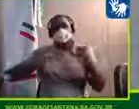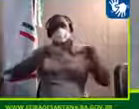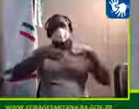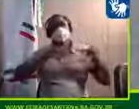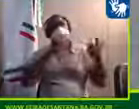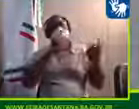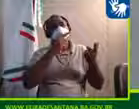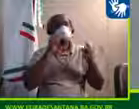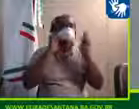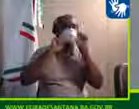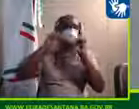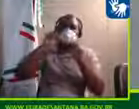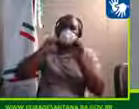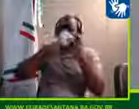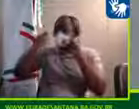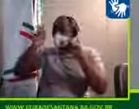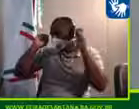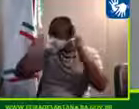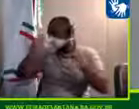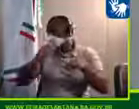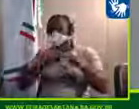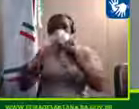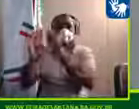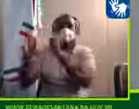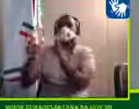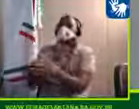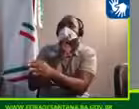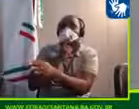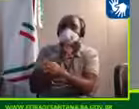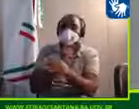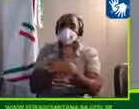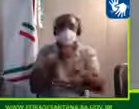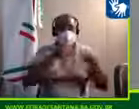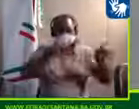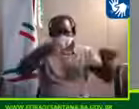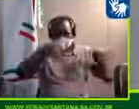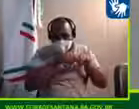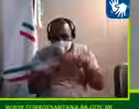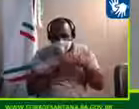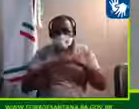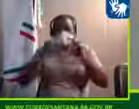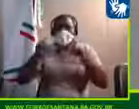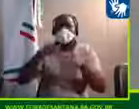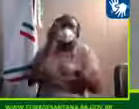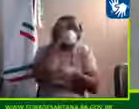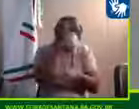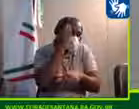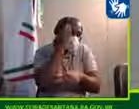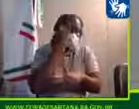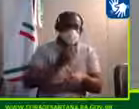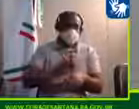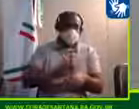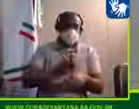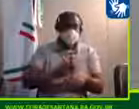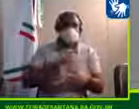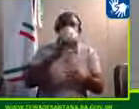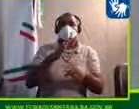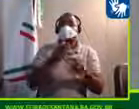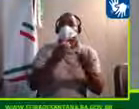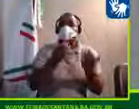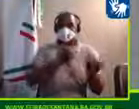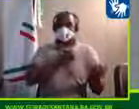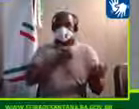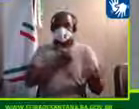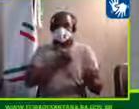de beleza, refrigerações e artigos de piscina, Feiraguai, os boxes com números par. Além